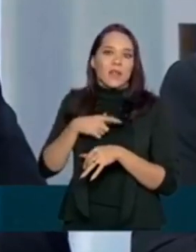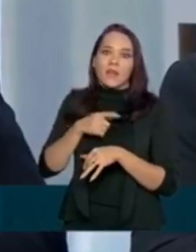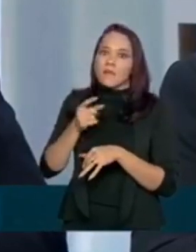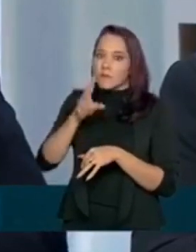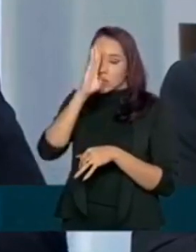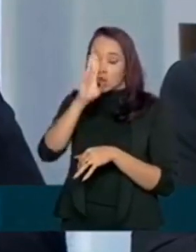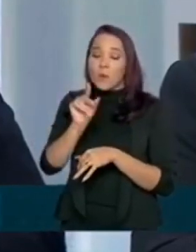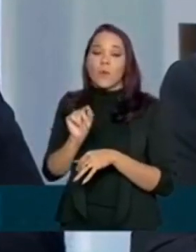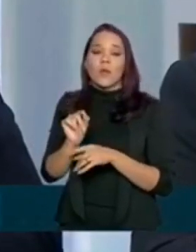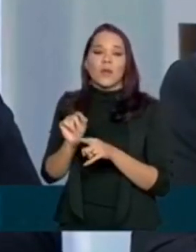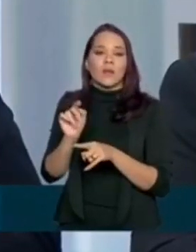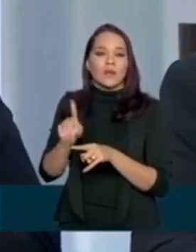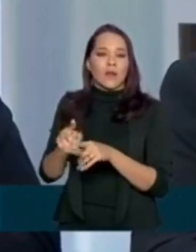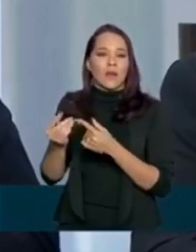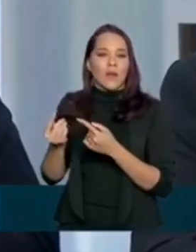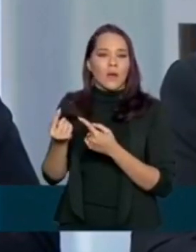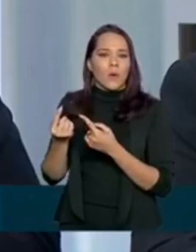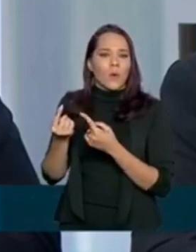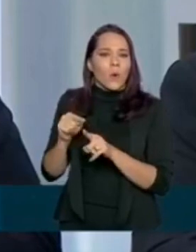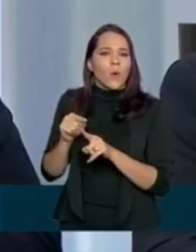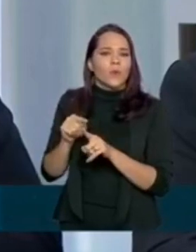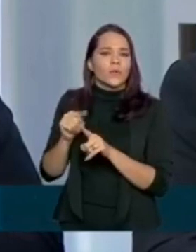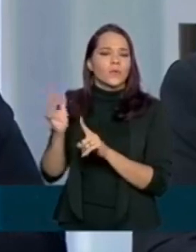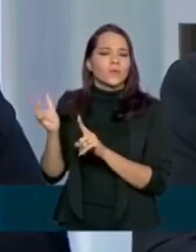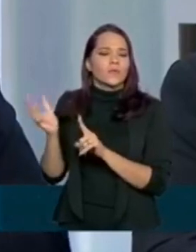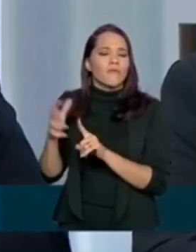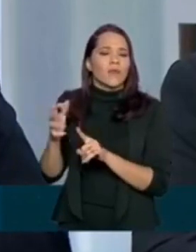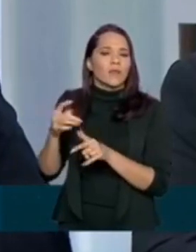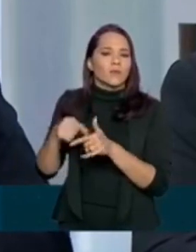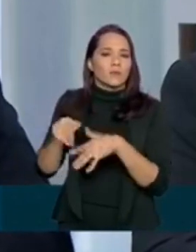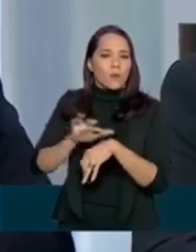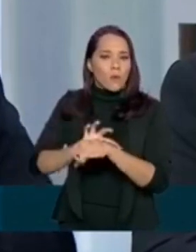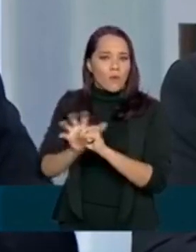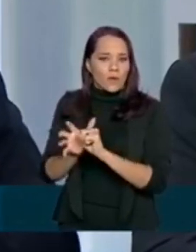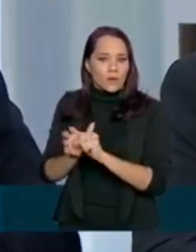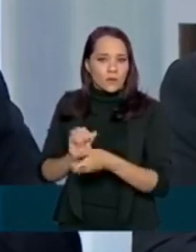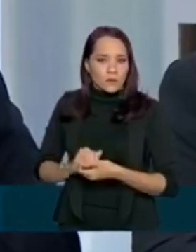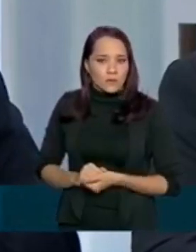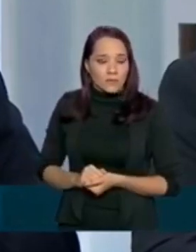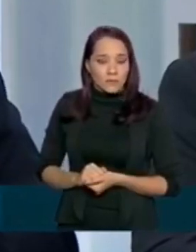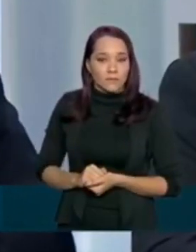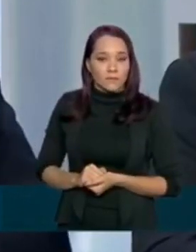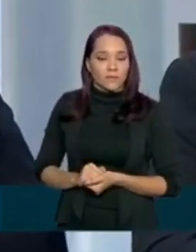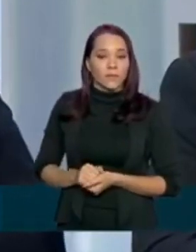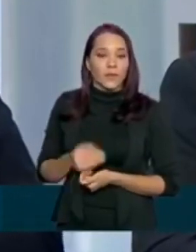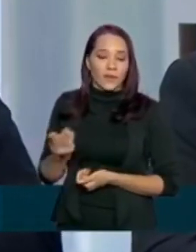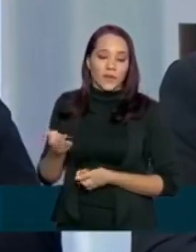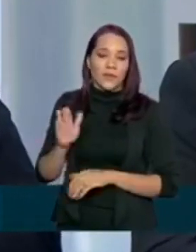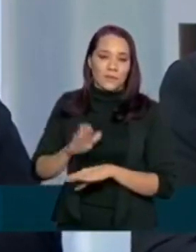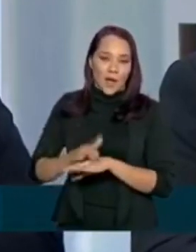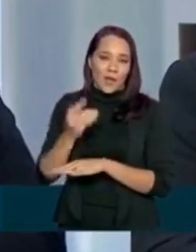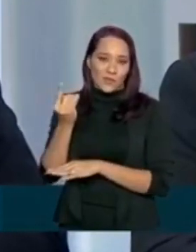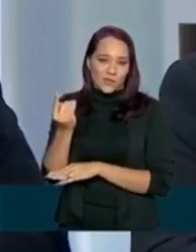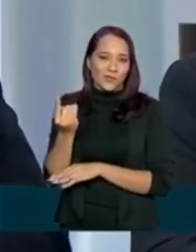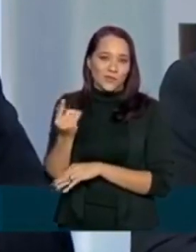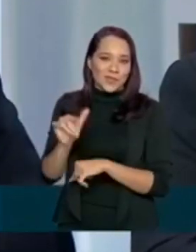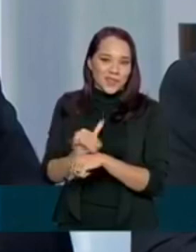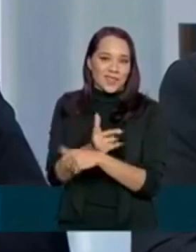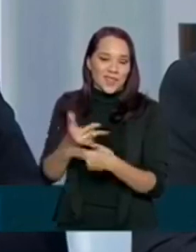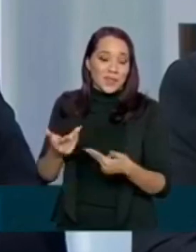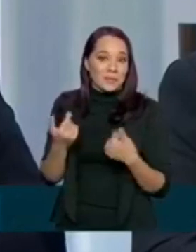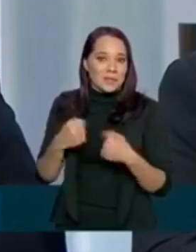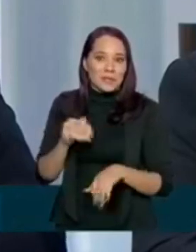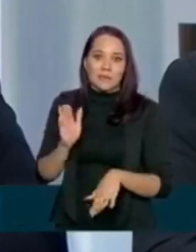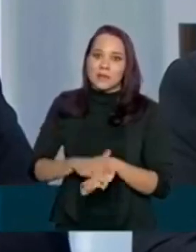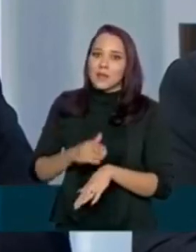poderosíssima contra os efeitos do convite então tá aí o mas é mais uma é uma arma a gente vai precisar agora de